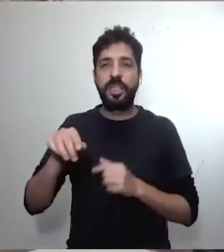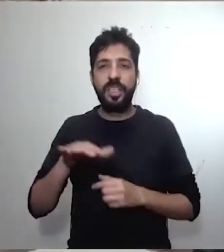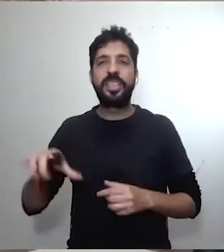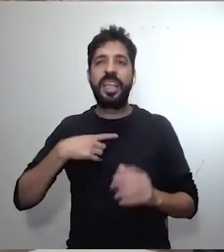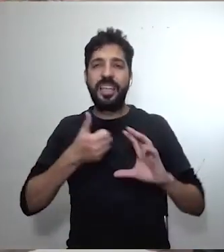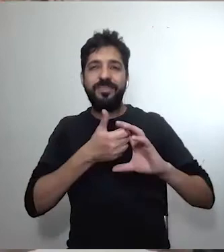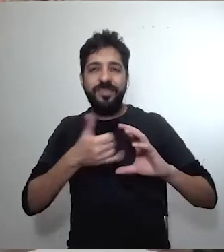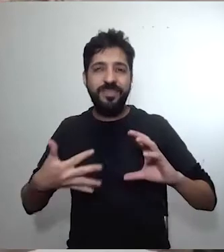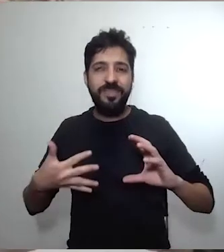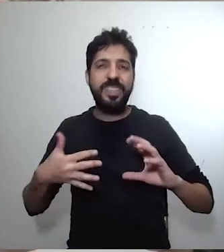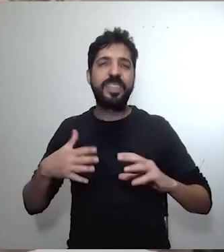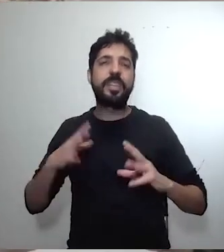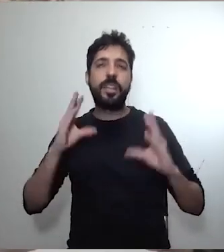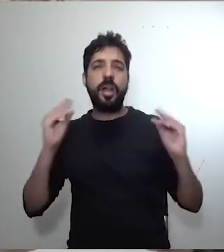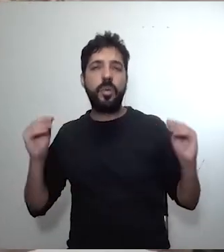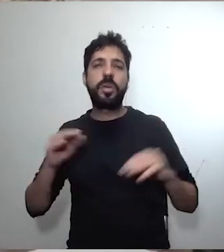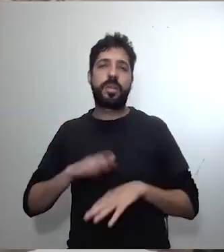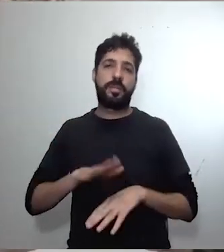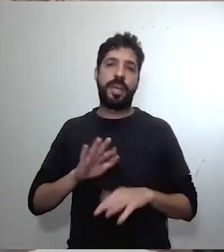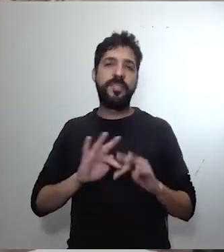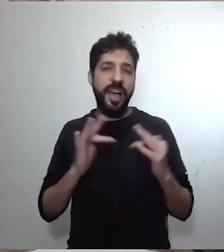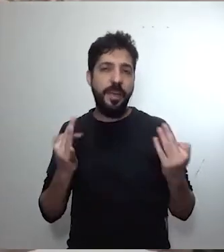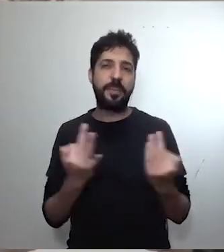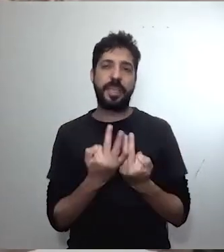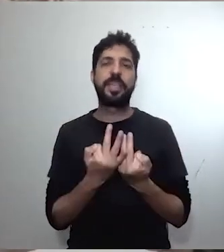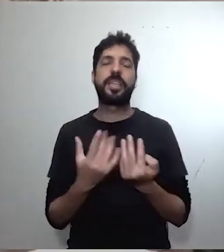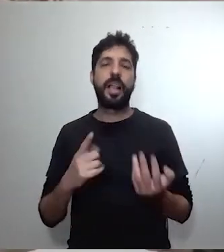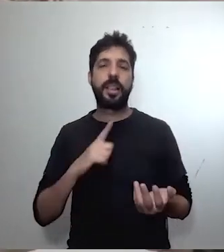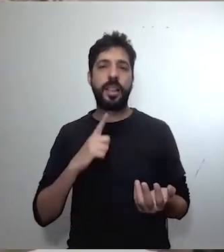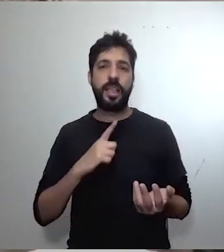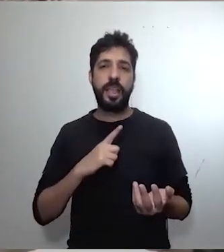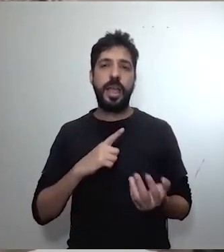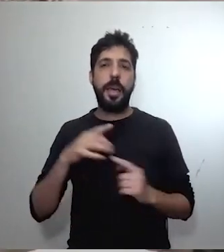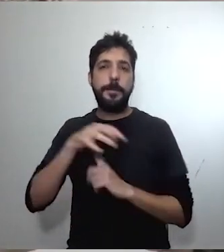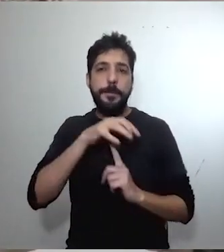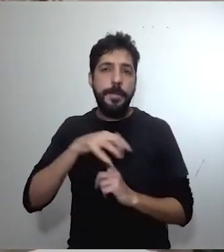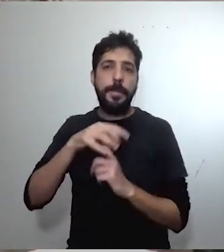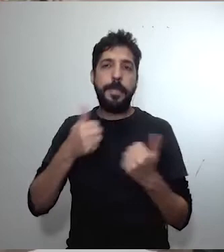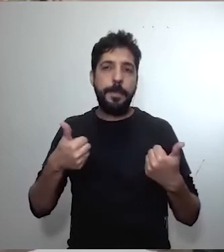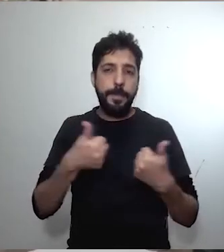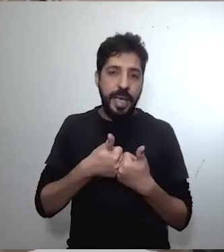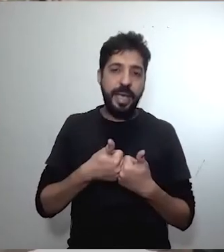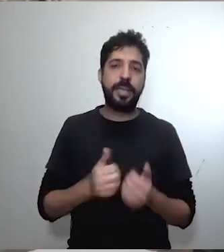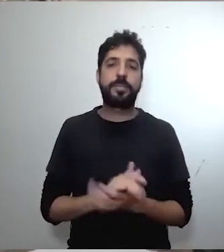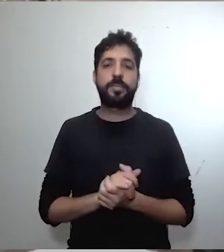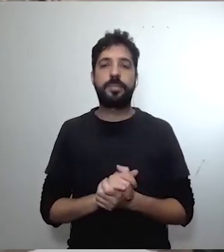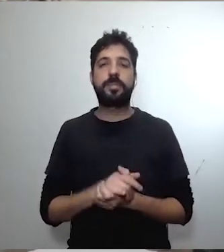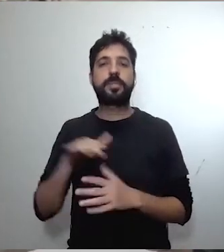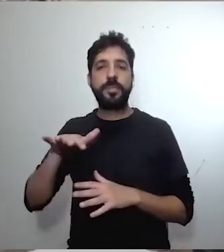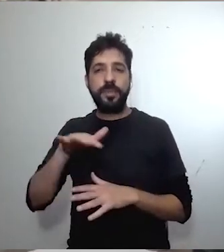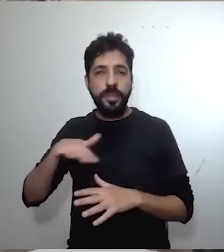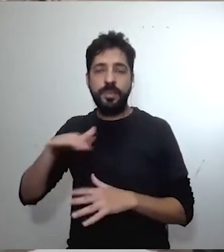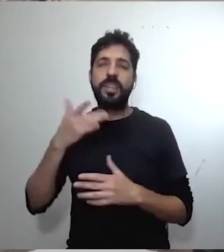tem toda uma característica assim mais tranquila, mais familiar, né? A gente tem pracinhas próximas,